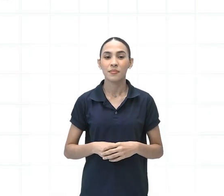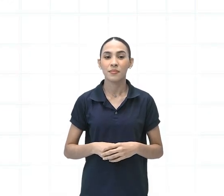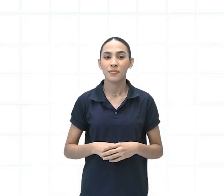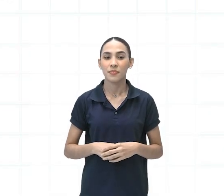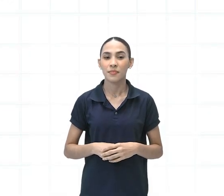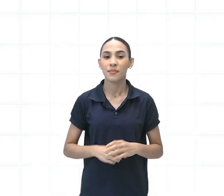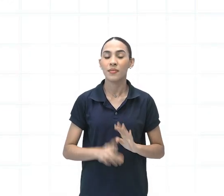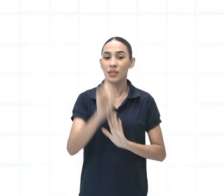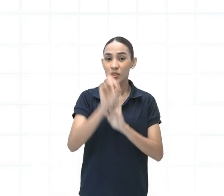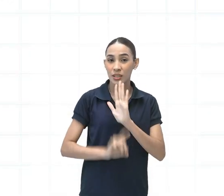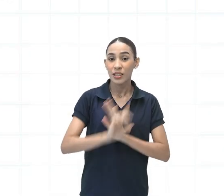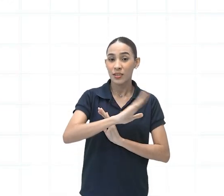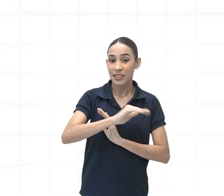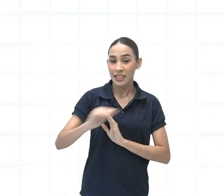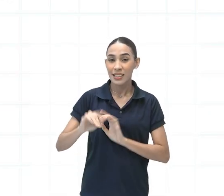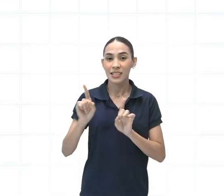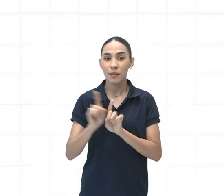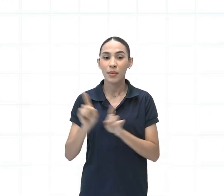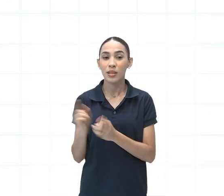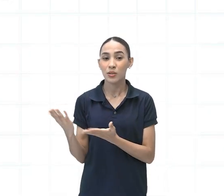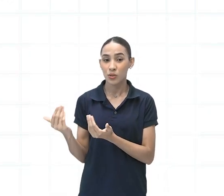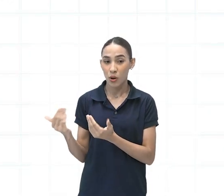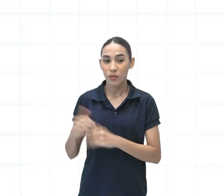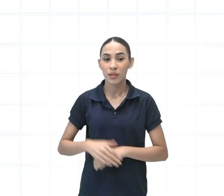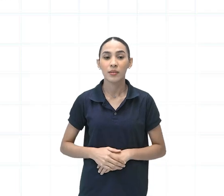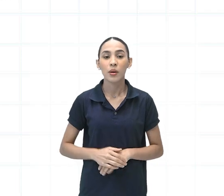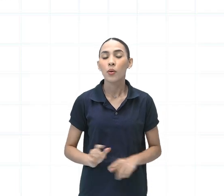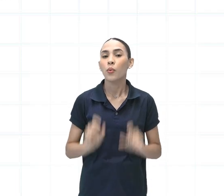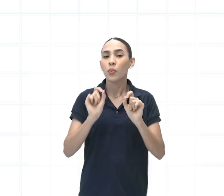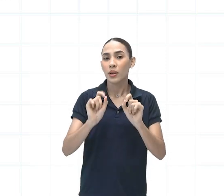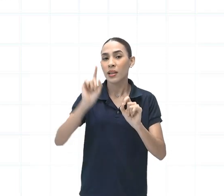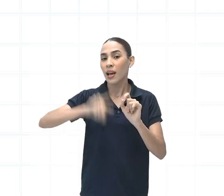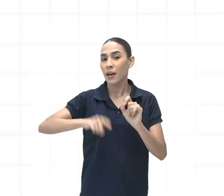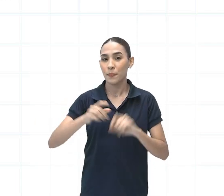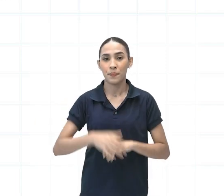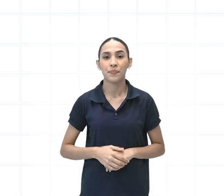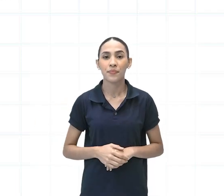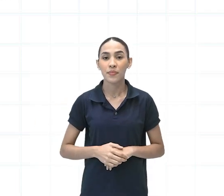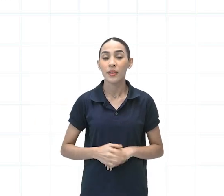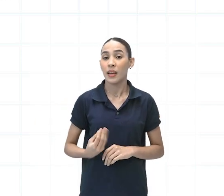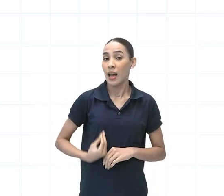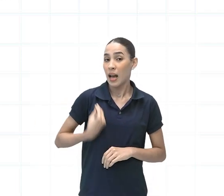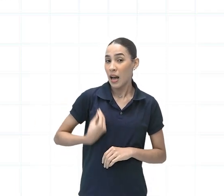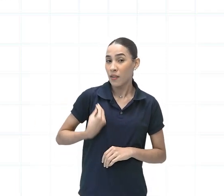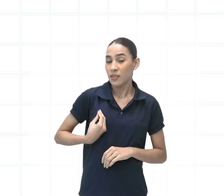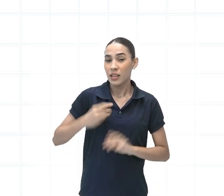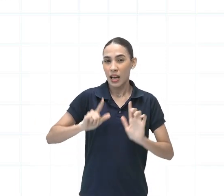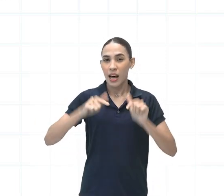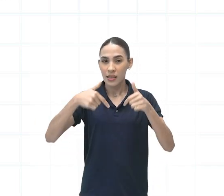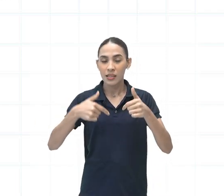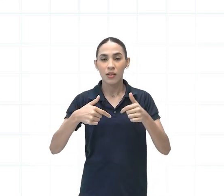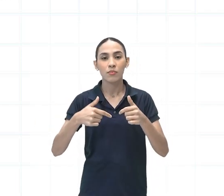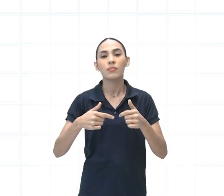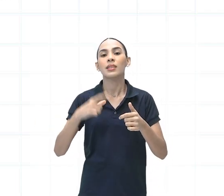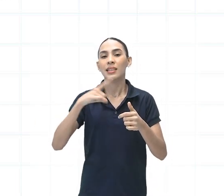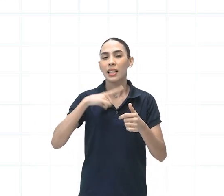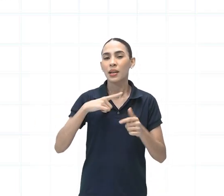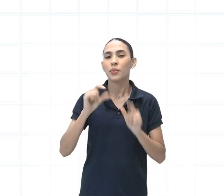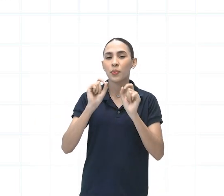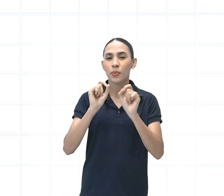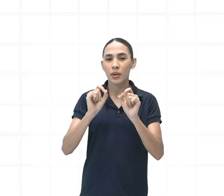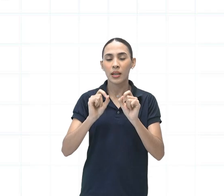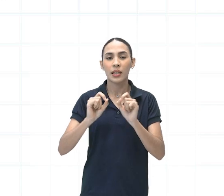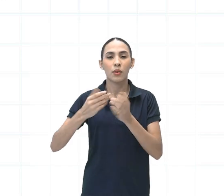Direitos das crianças e dos adolescentes. O que são? A vida como fenômeno possui inevitavelmente